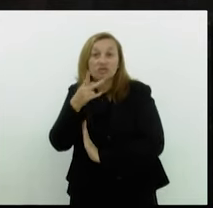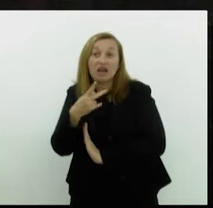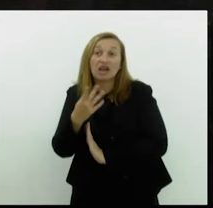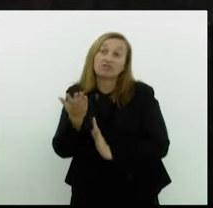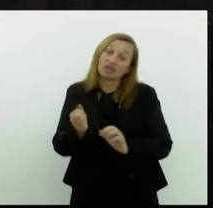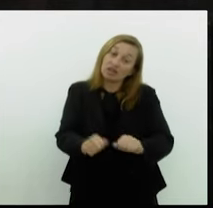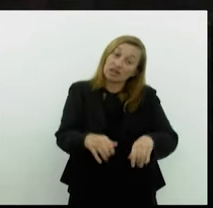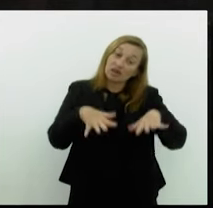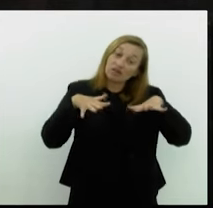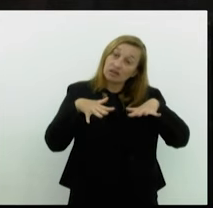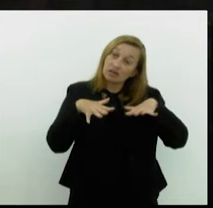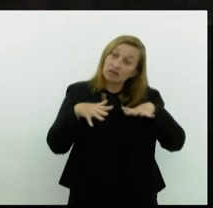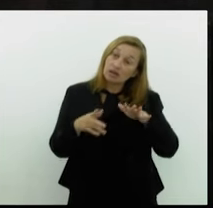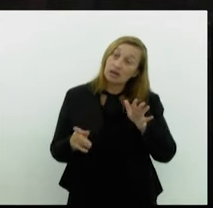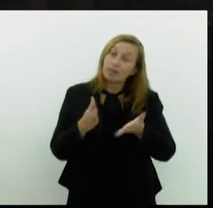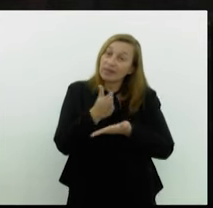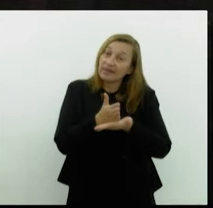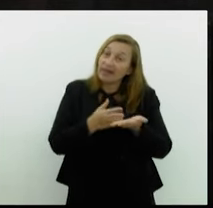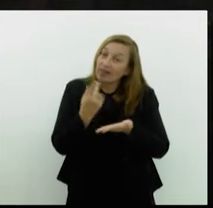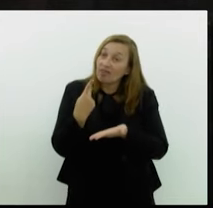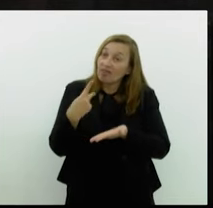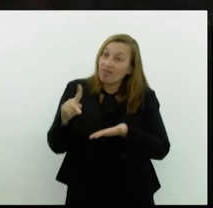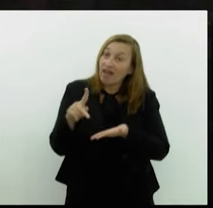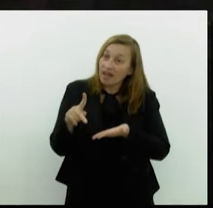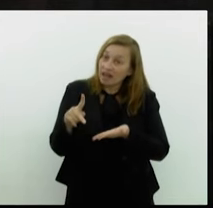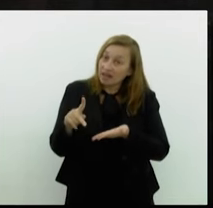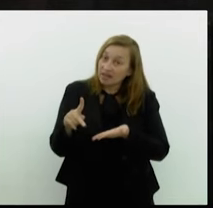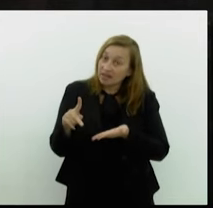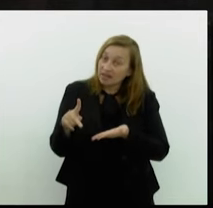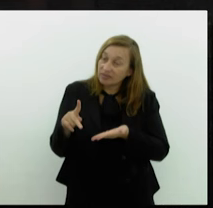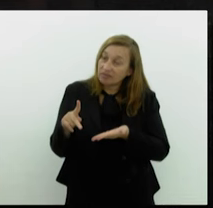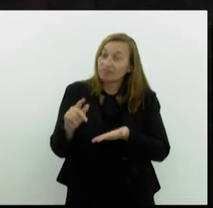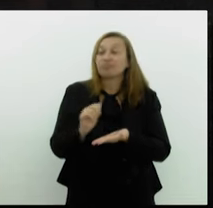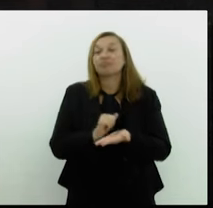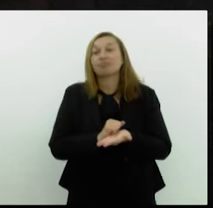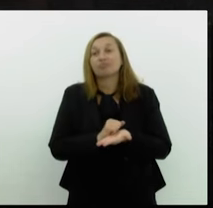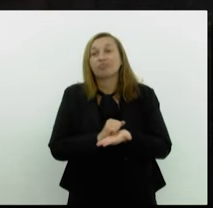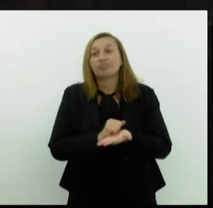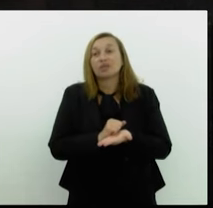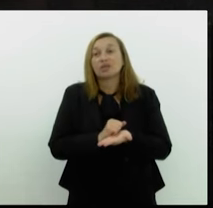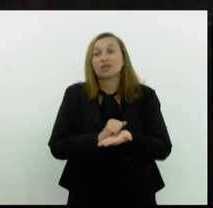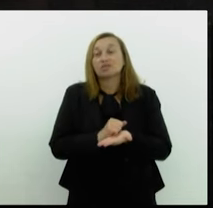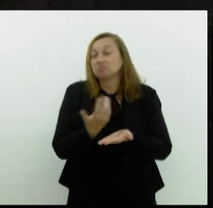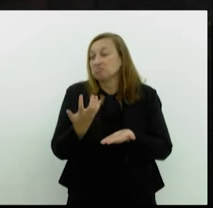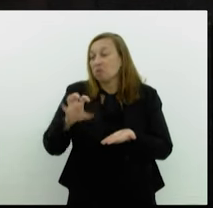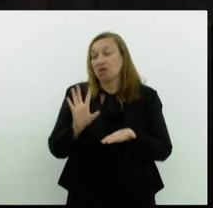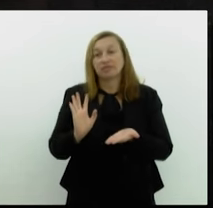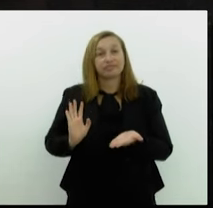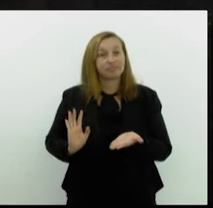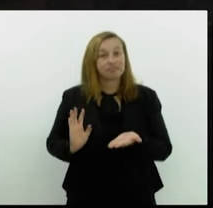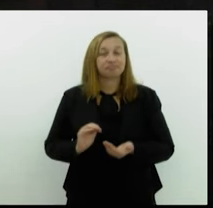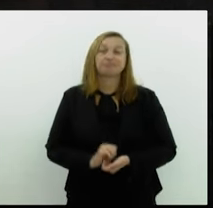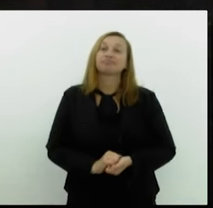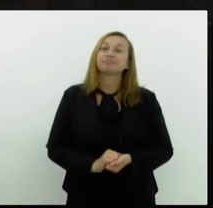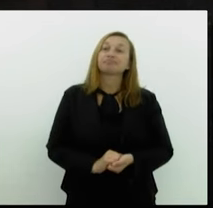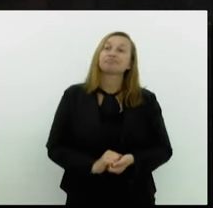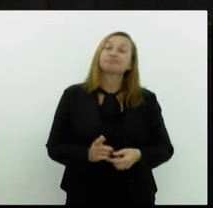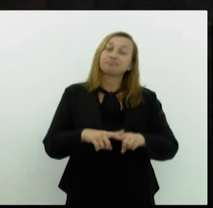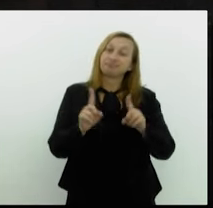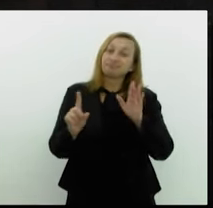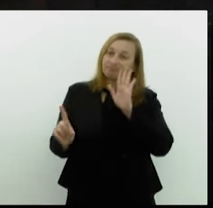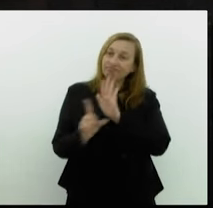Assembleia, parte dela, não a Assembleia, parte da Assembleia, não o quer. Mas,